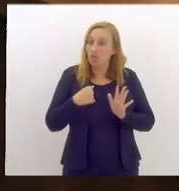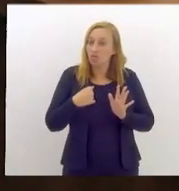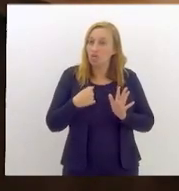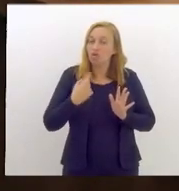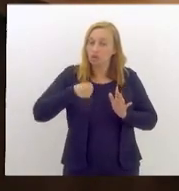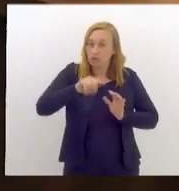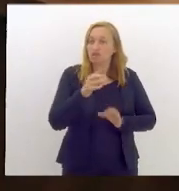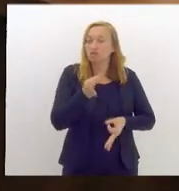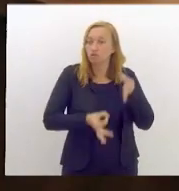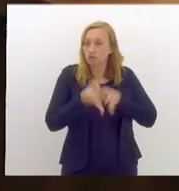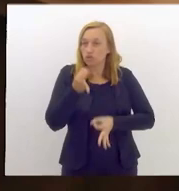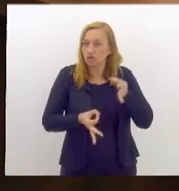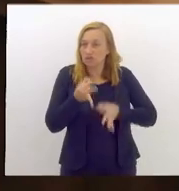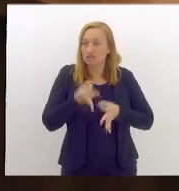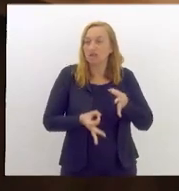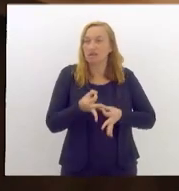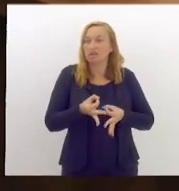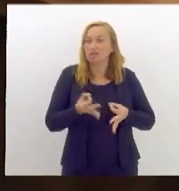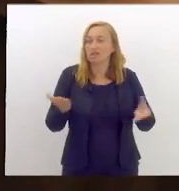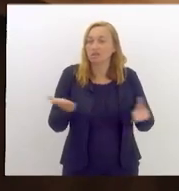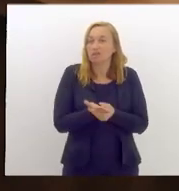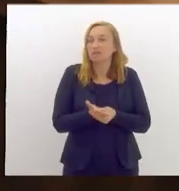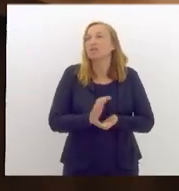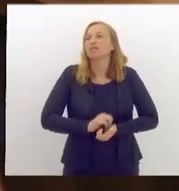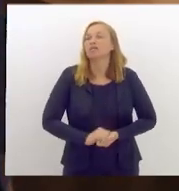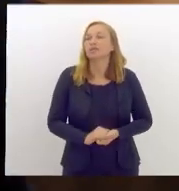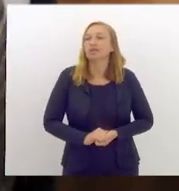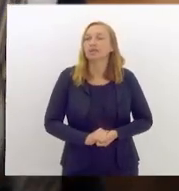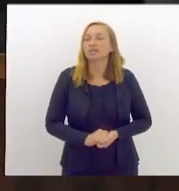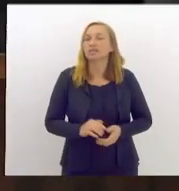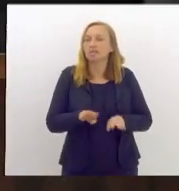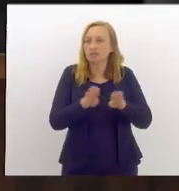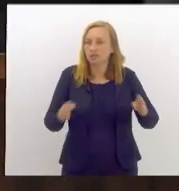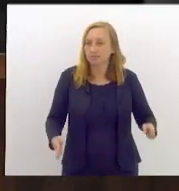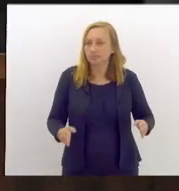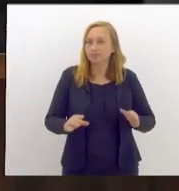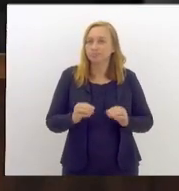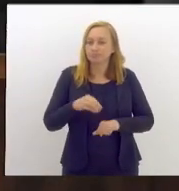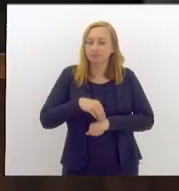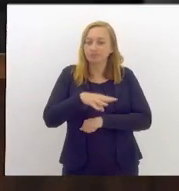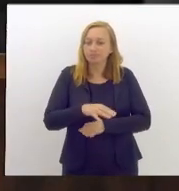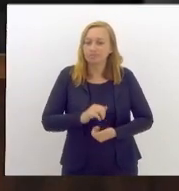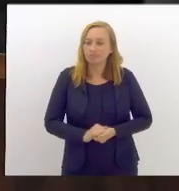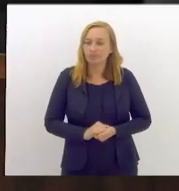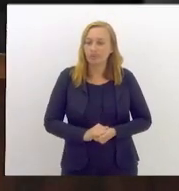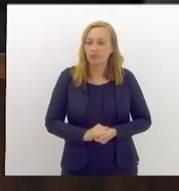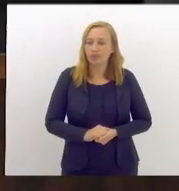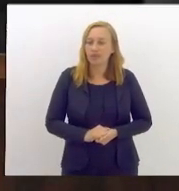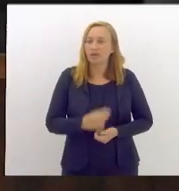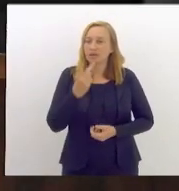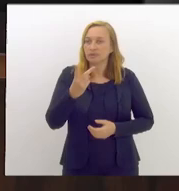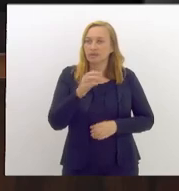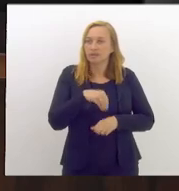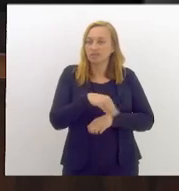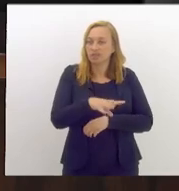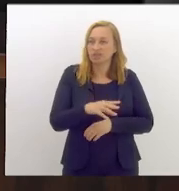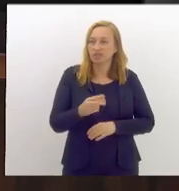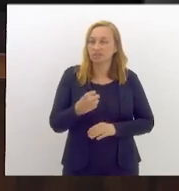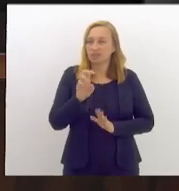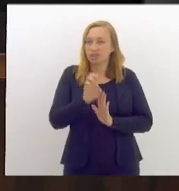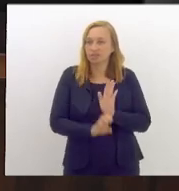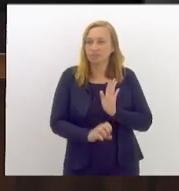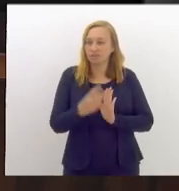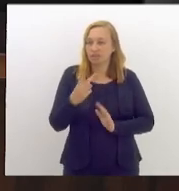pela justiça eu há sobre a mesa destaque está que são dois destaques da mesma emenda